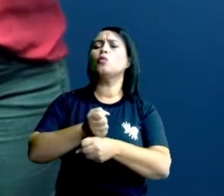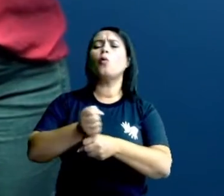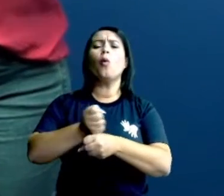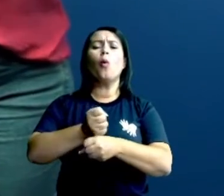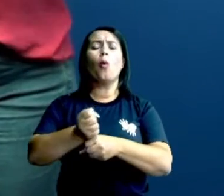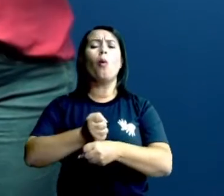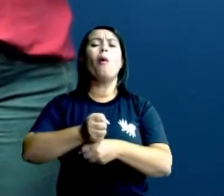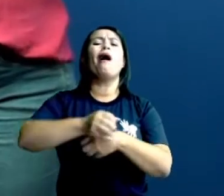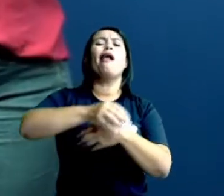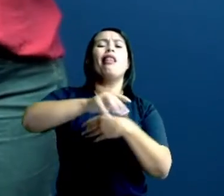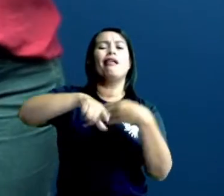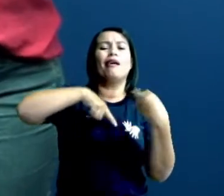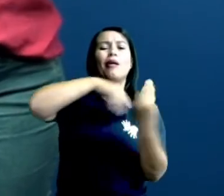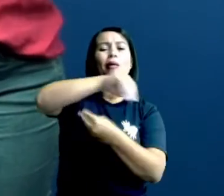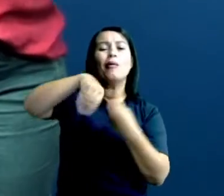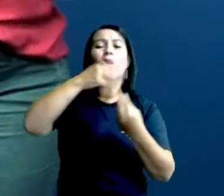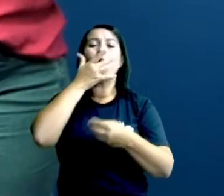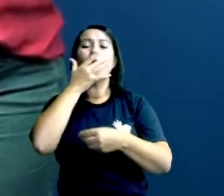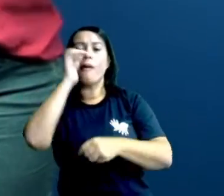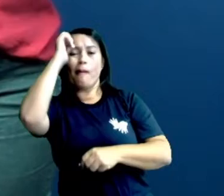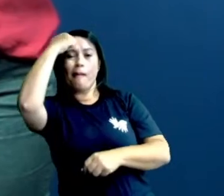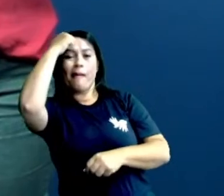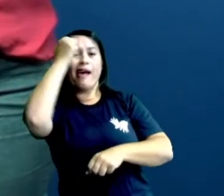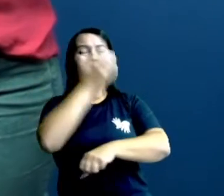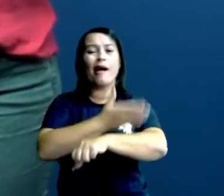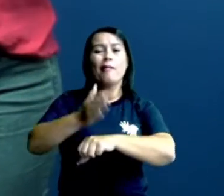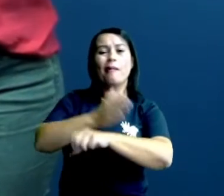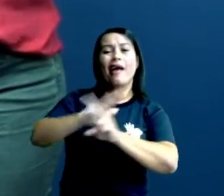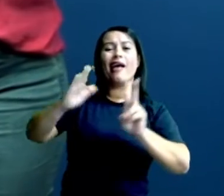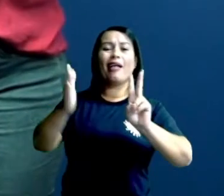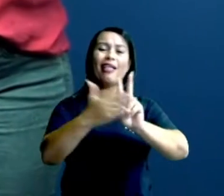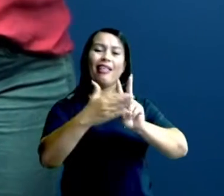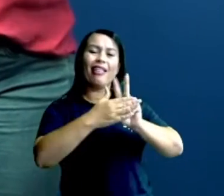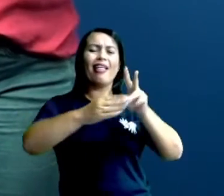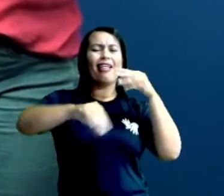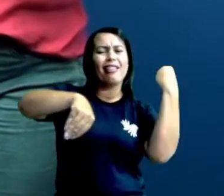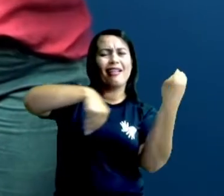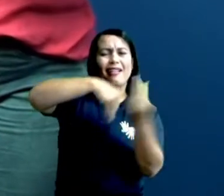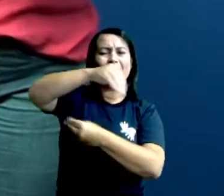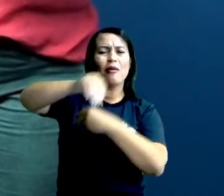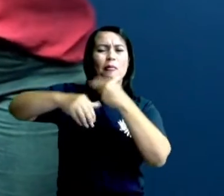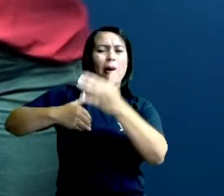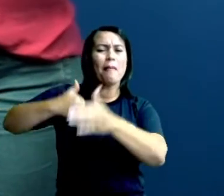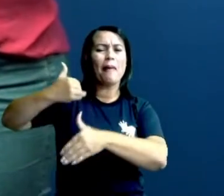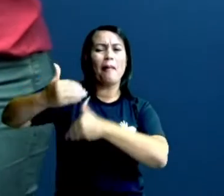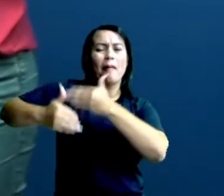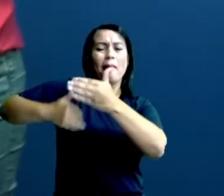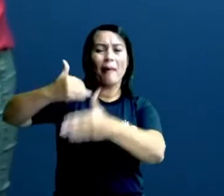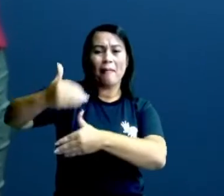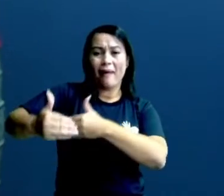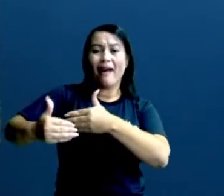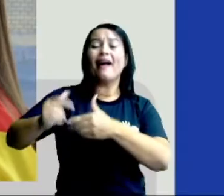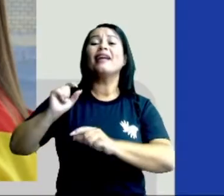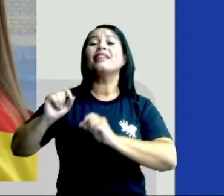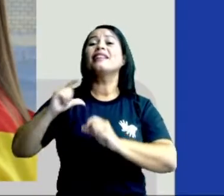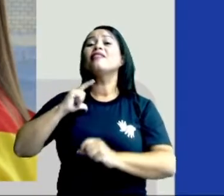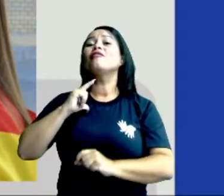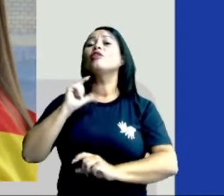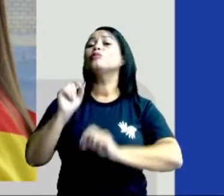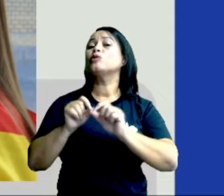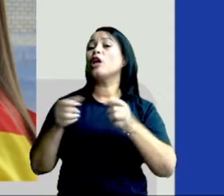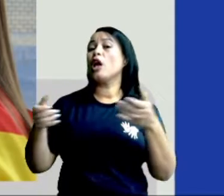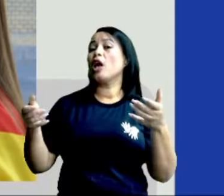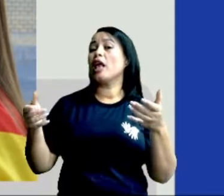se misturaram, índio com branco, branco com negro, negro com índio, e assim sucessivamente. E aí a gente vai ter